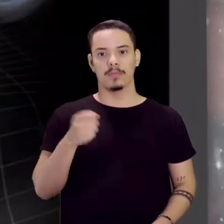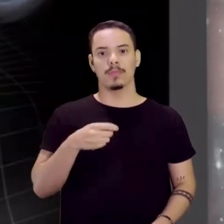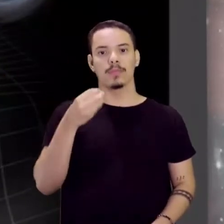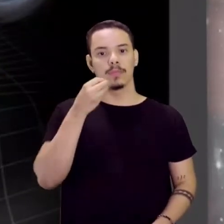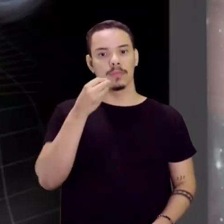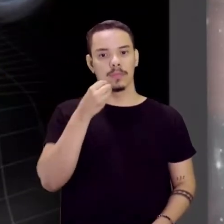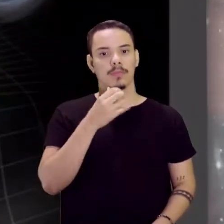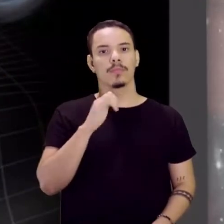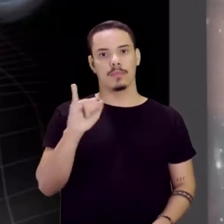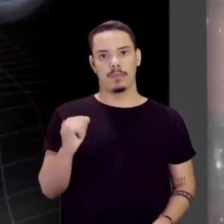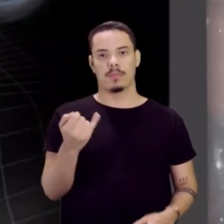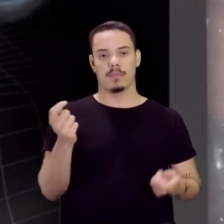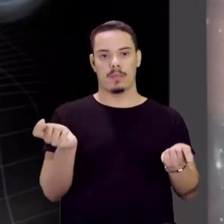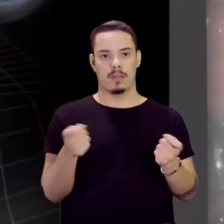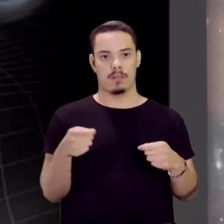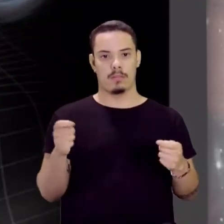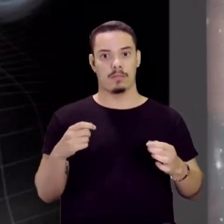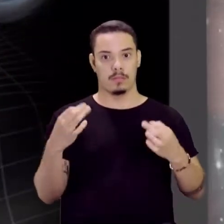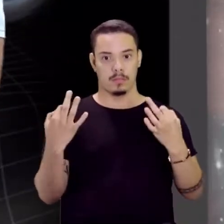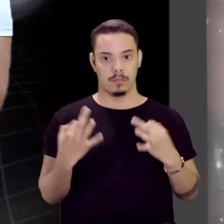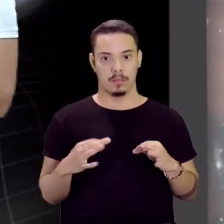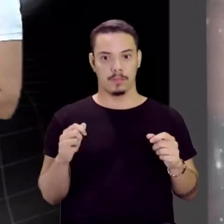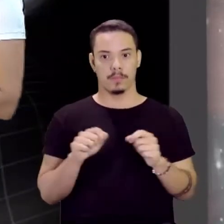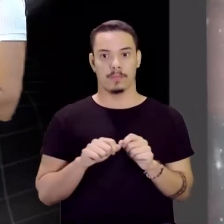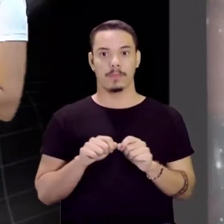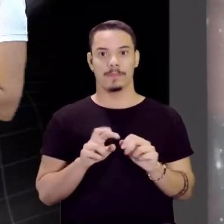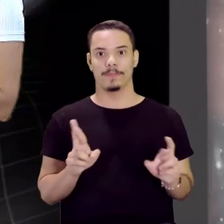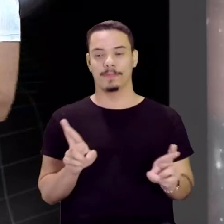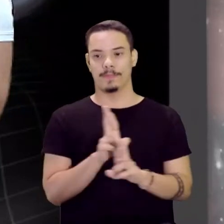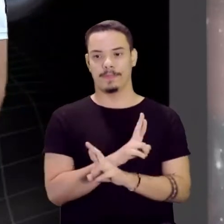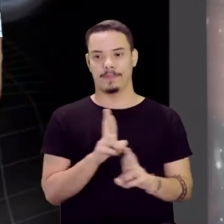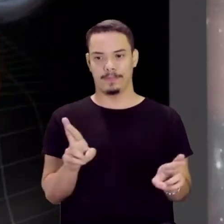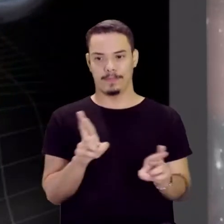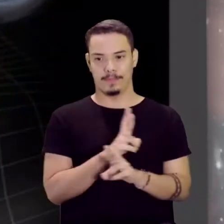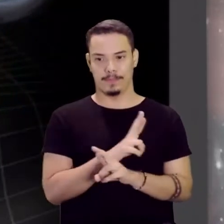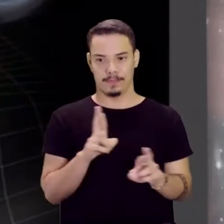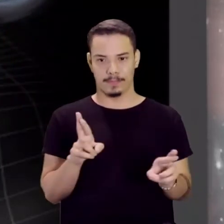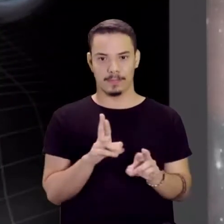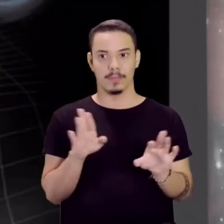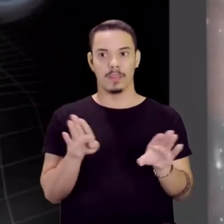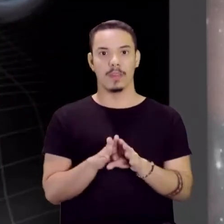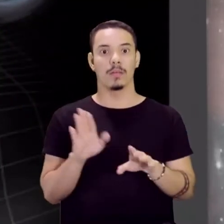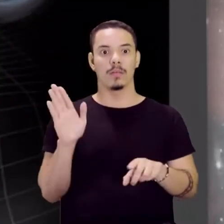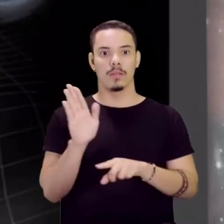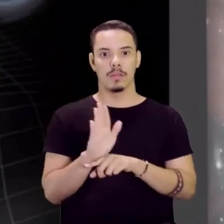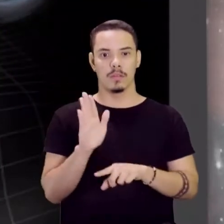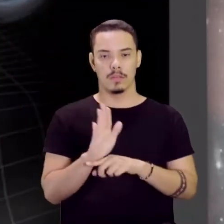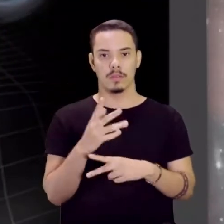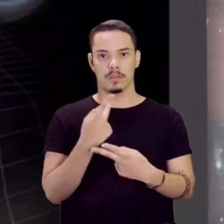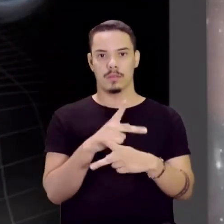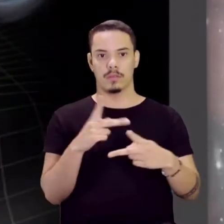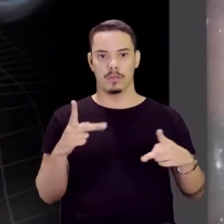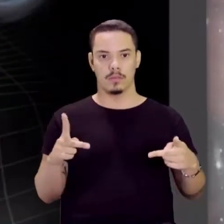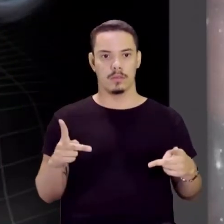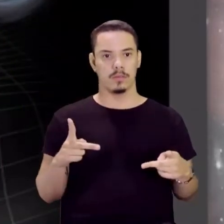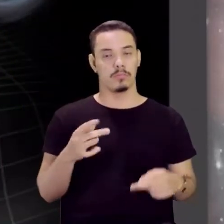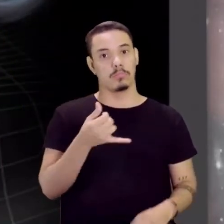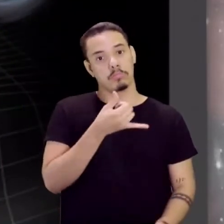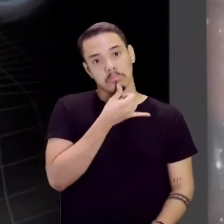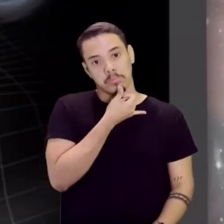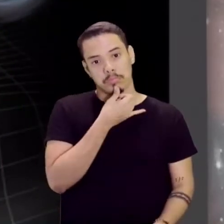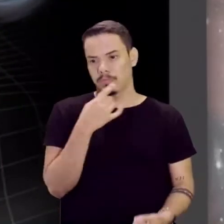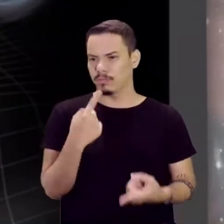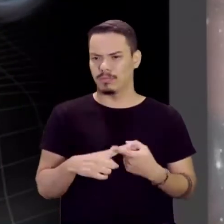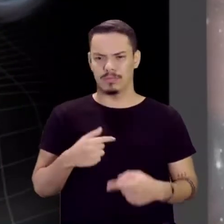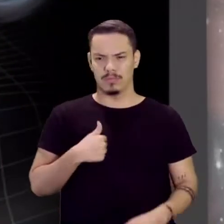Né? Tem uma chance. Estamos aqui para fazer essa revisão de recuperação. Com certeza. Para ajudar aí, né, na nossa avaliação de recuperação. Um pouco triste, que eu não gostaria